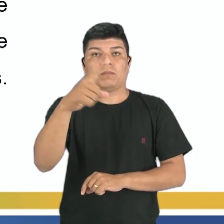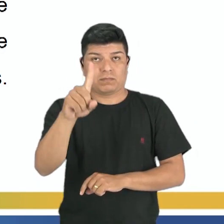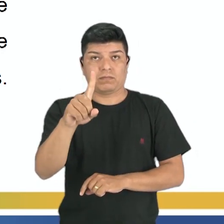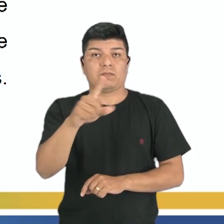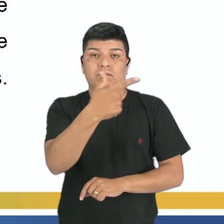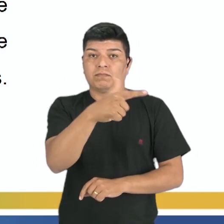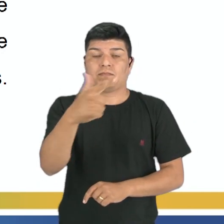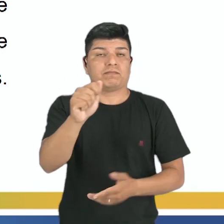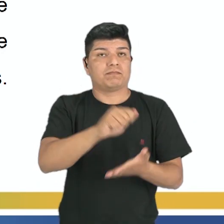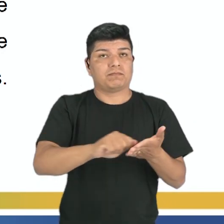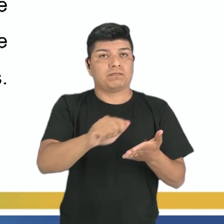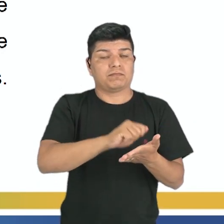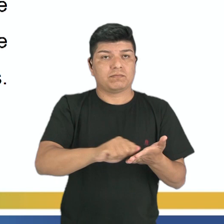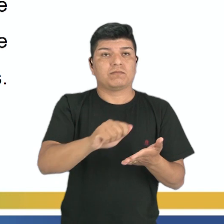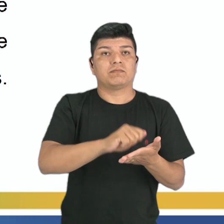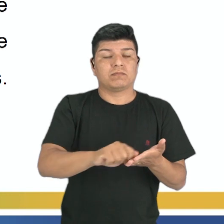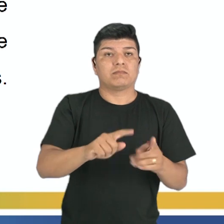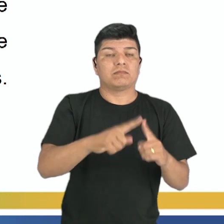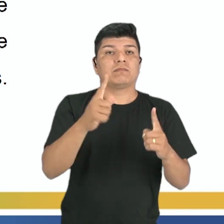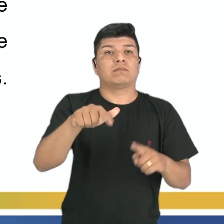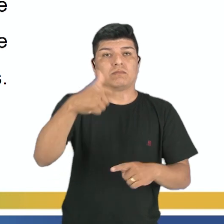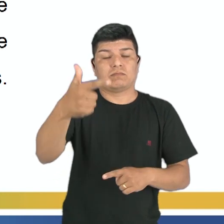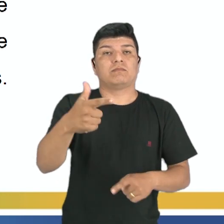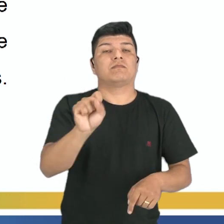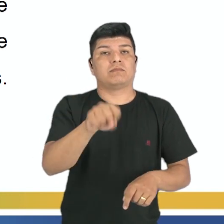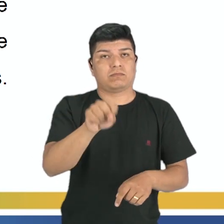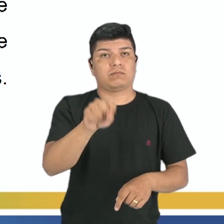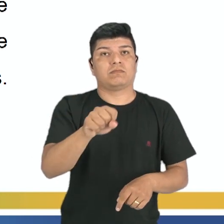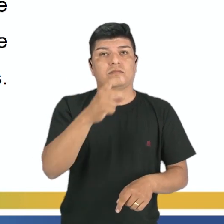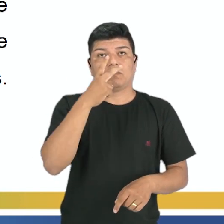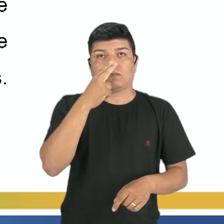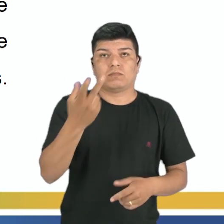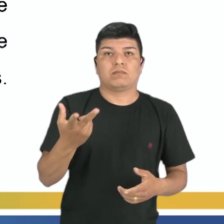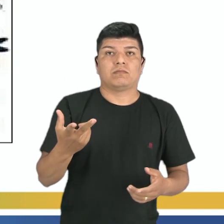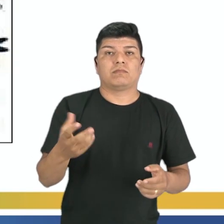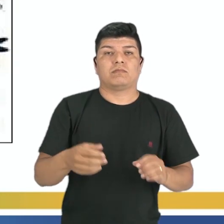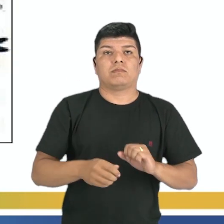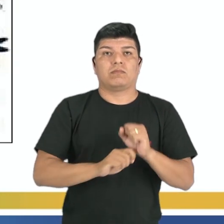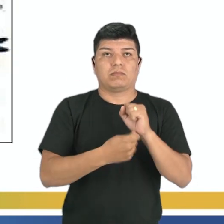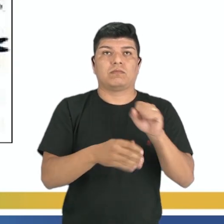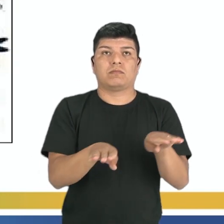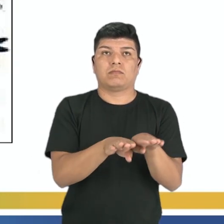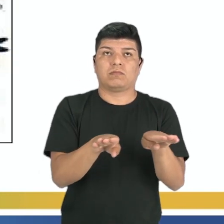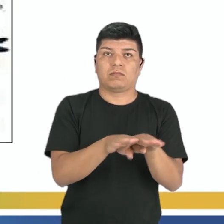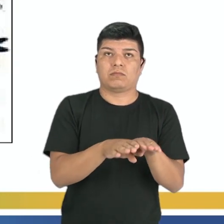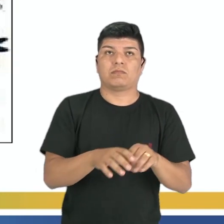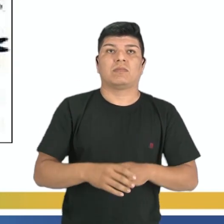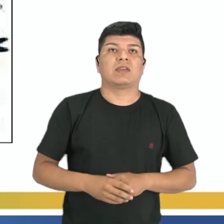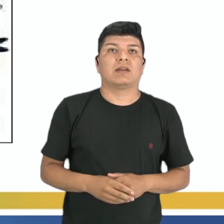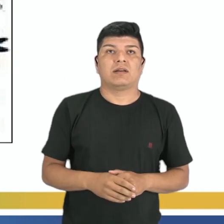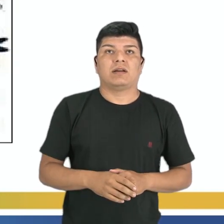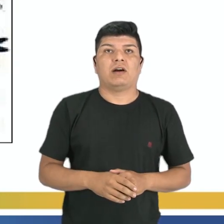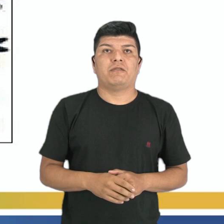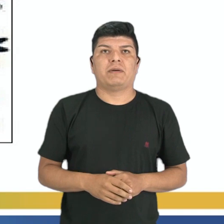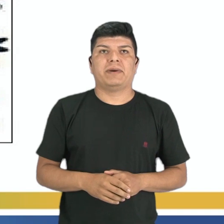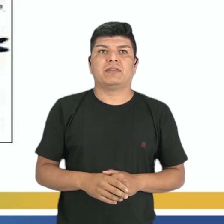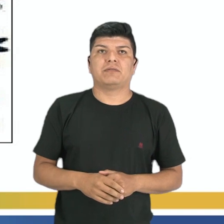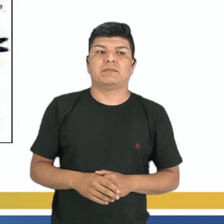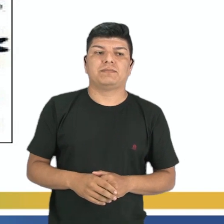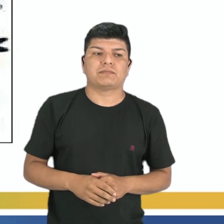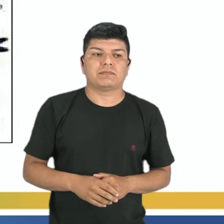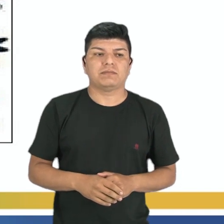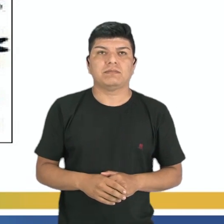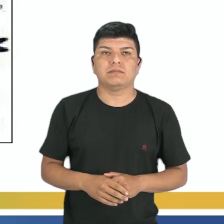escrita, outros até consideram que eles tinham, né, porque eram códigos, eram, né, espécies de desenho. Então vamos observar aqui o